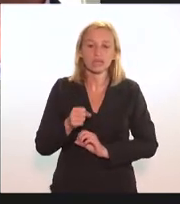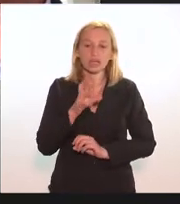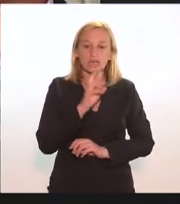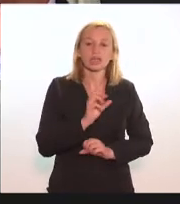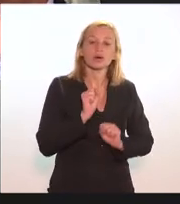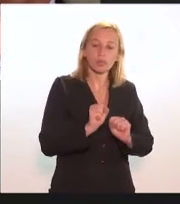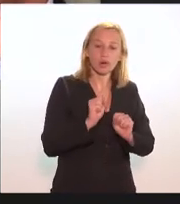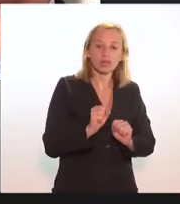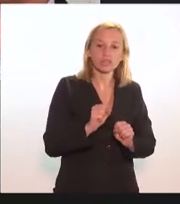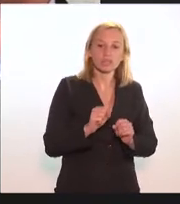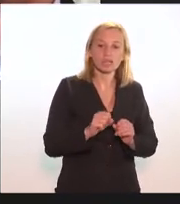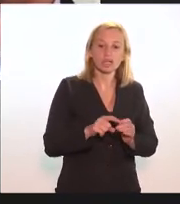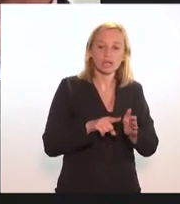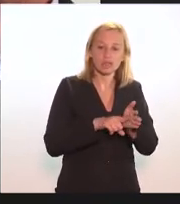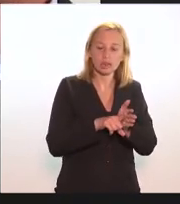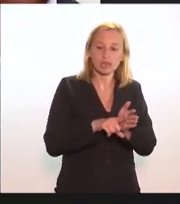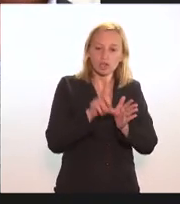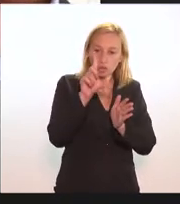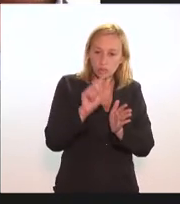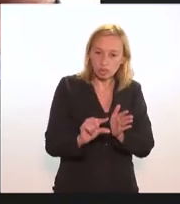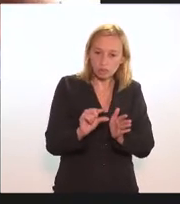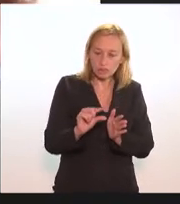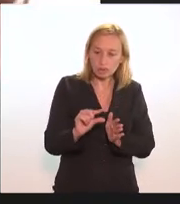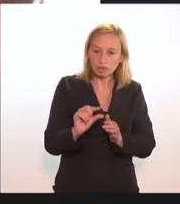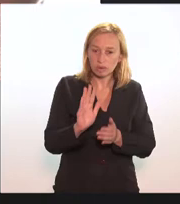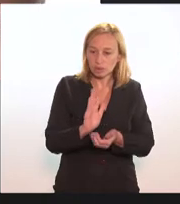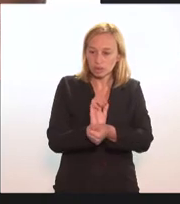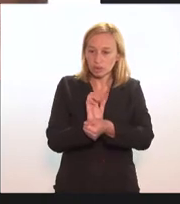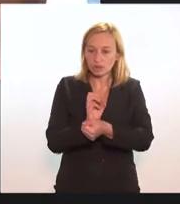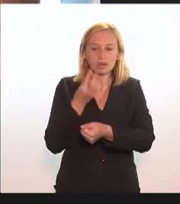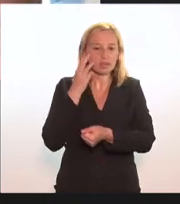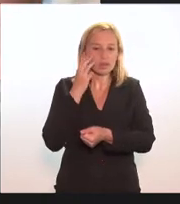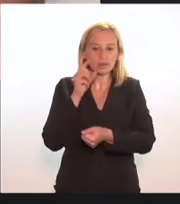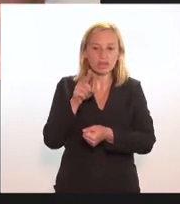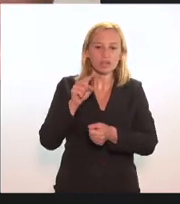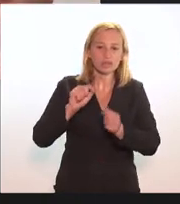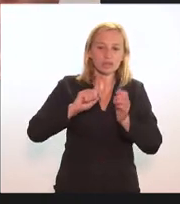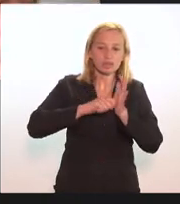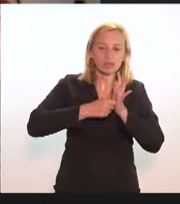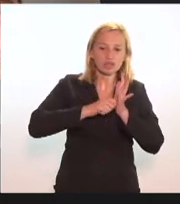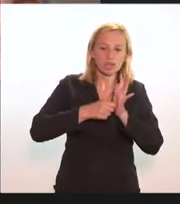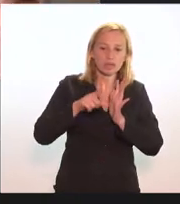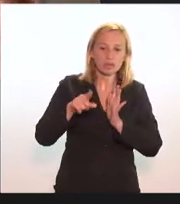ter um regime com redução... Só um minuto, Guilherme. Valdeque, seu áudio está aberto, tá?